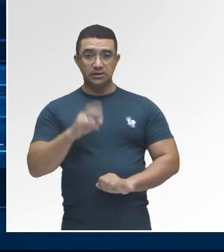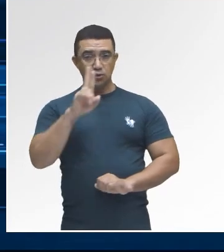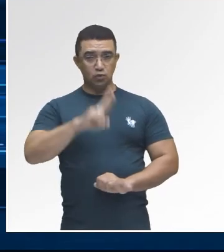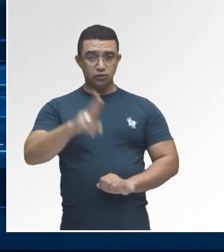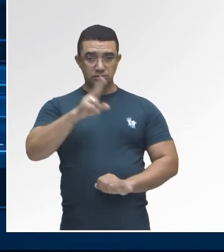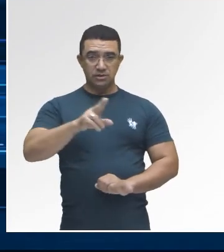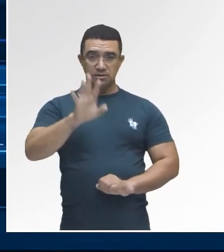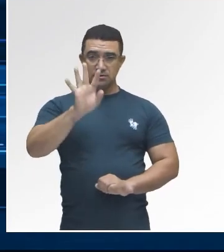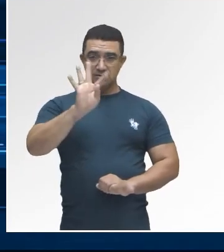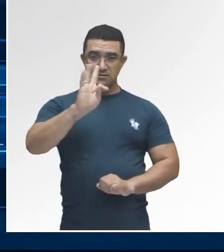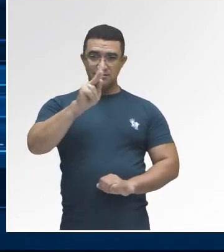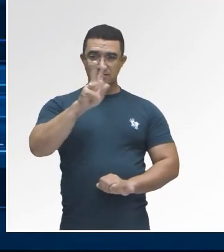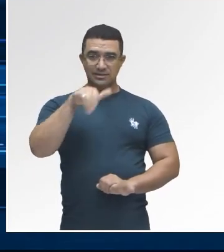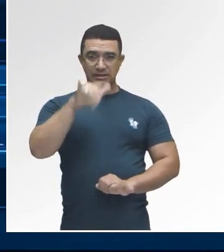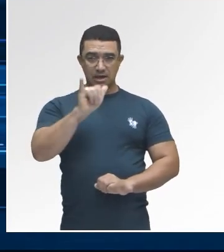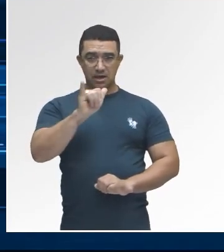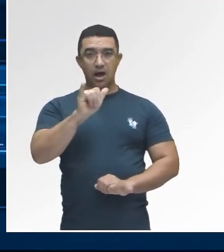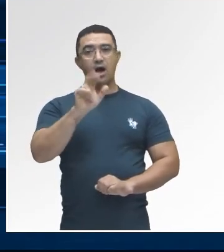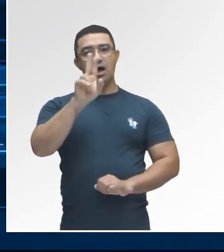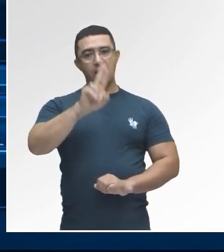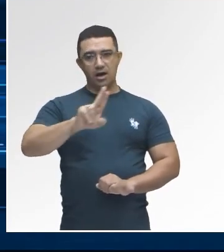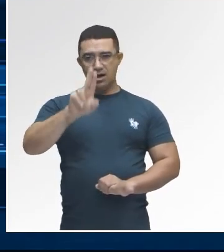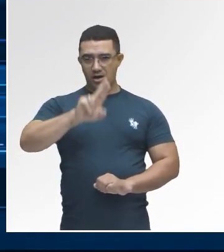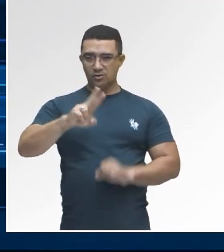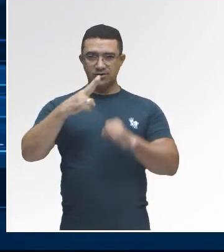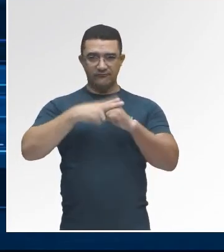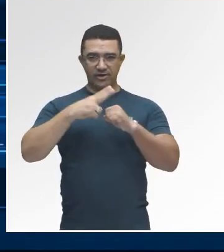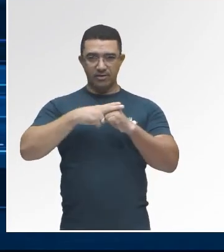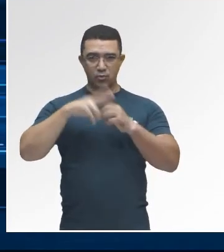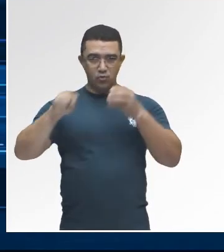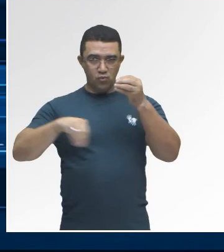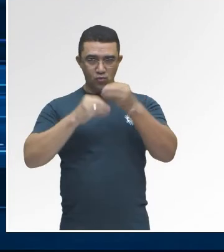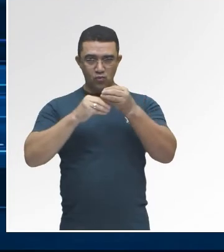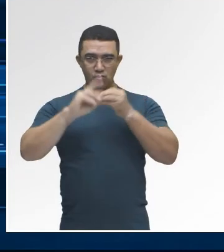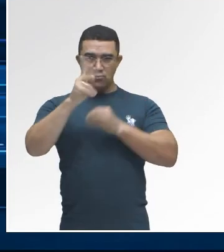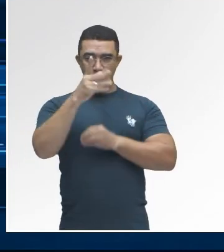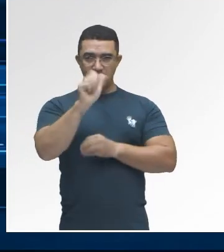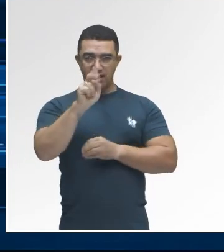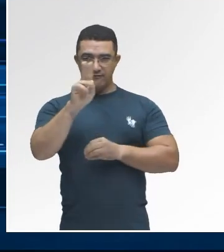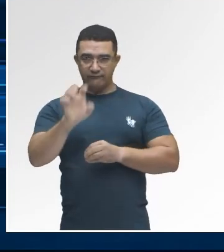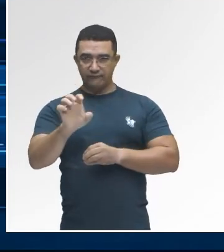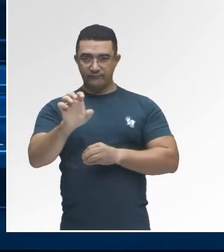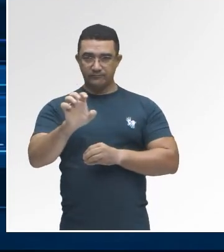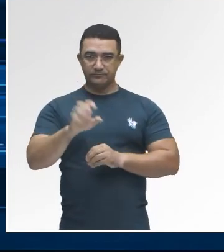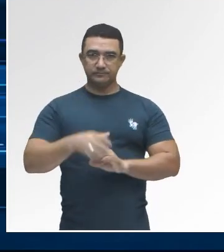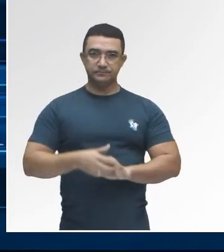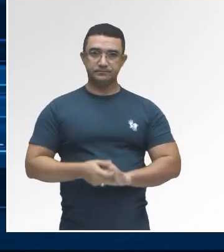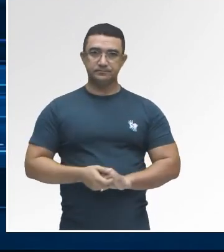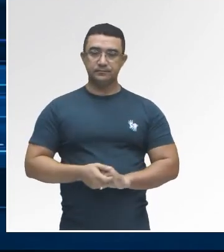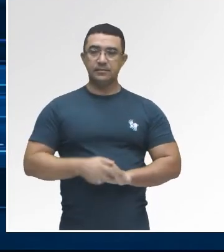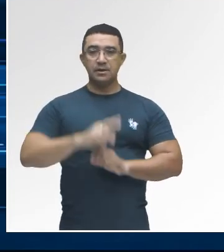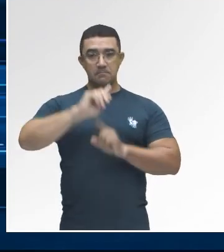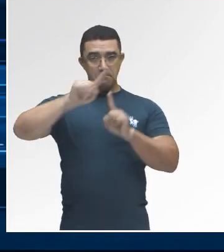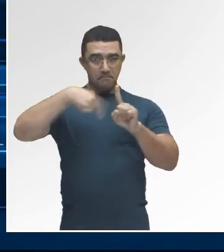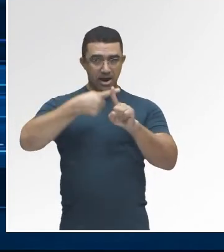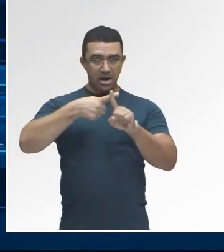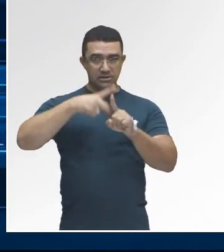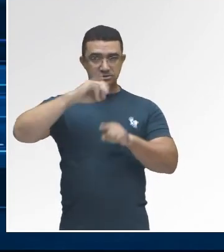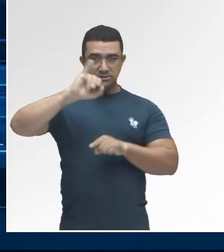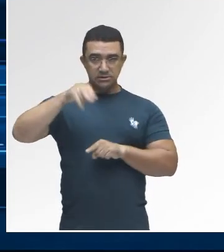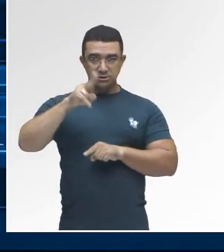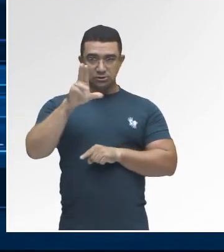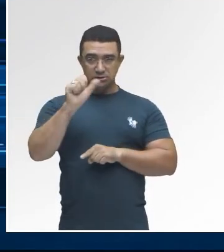they, nesse caso vai ser o have, ok? Lembrem-se que o just vai aparecer logo depois, ó, que a